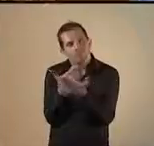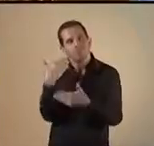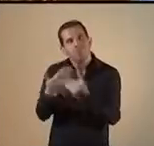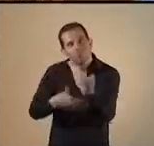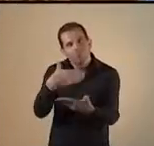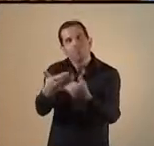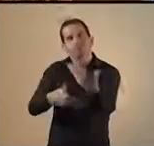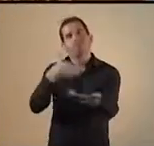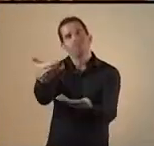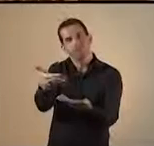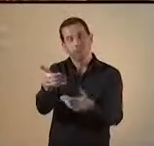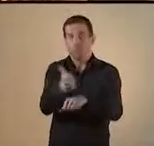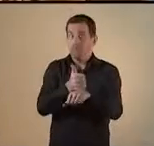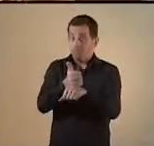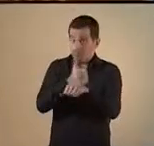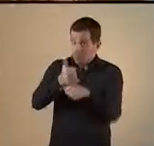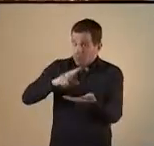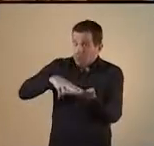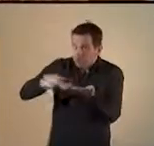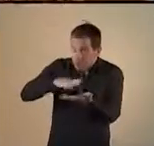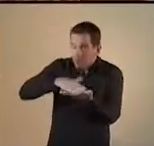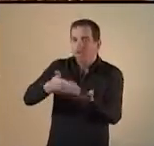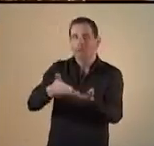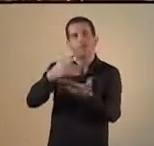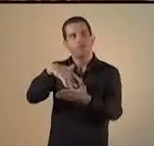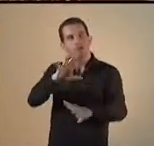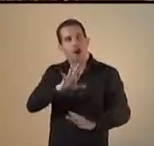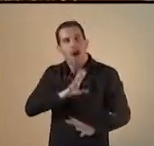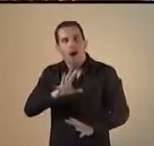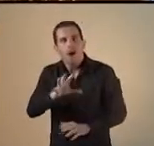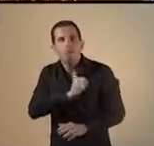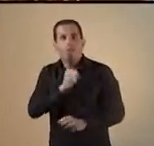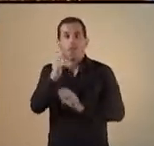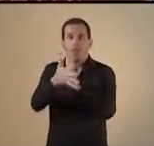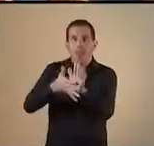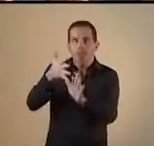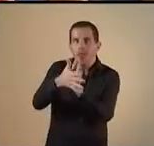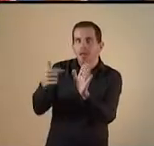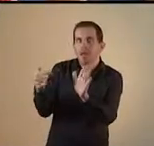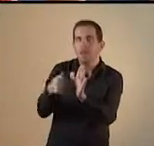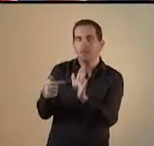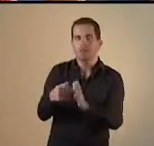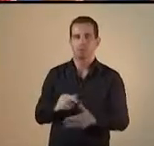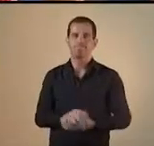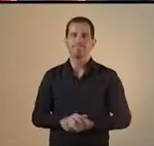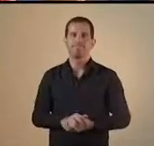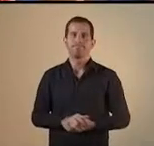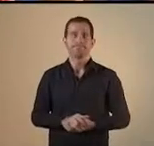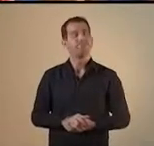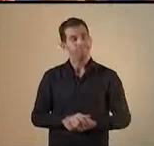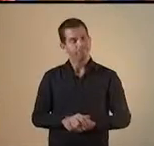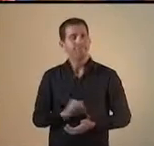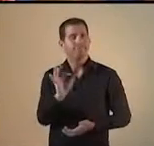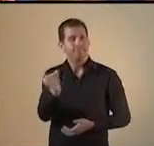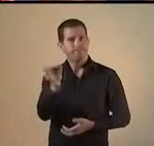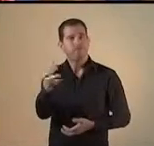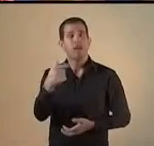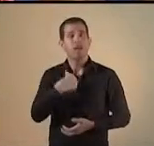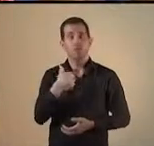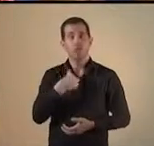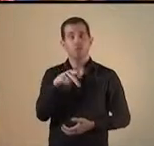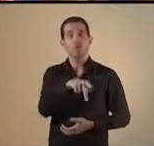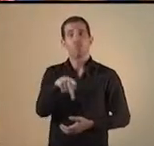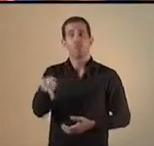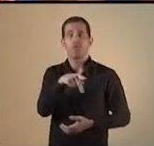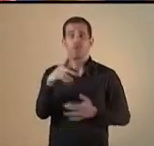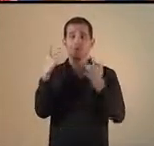essa linguagem já se mostra muito mais forte do que qualquer barreira. Primeiro porque eu sou professor de teatro, né, em artes